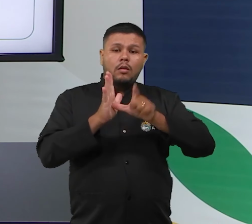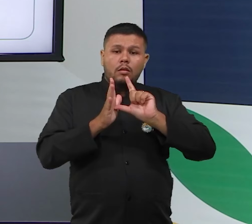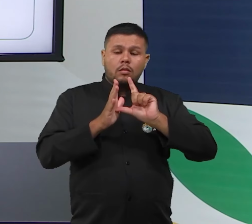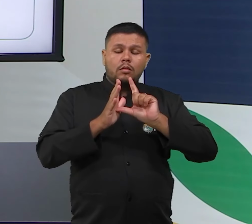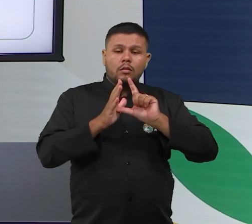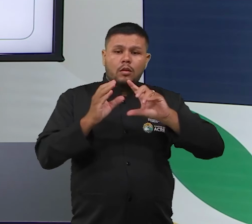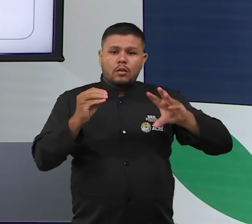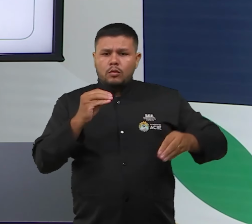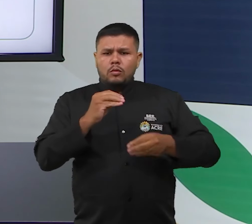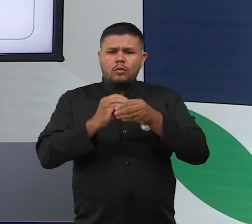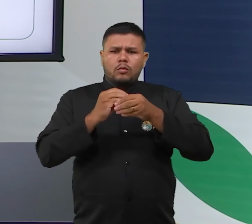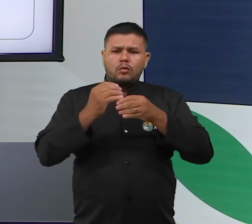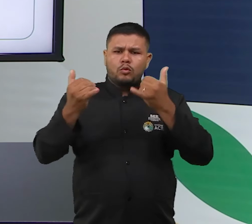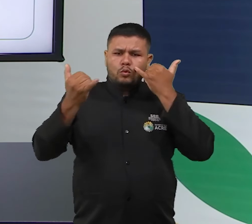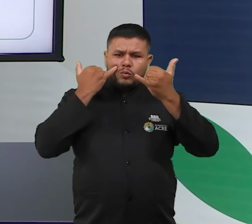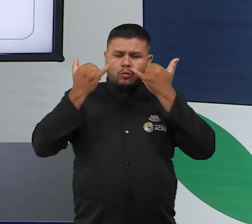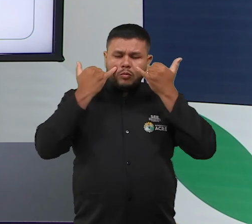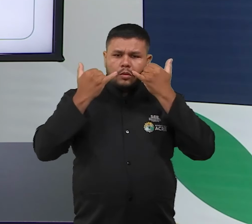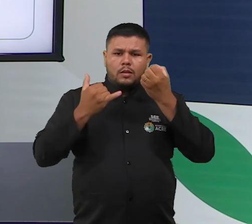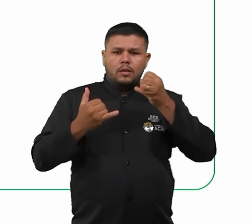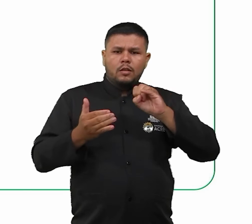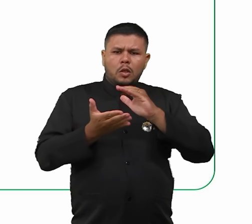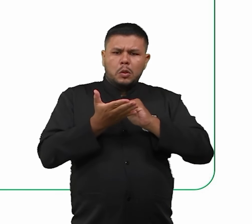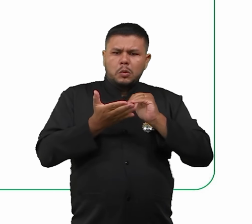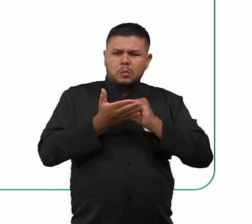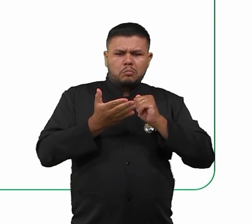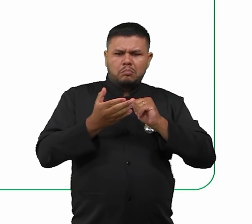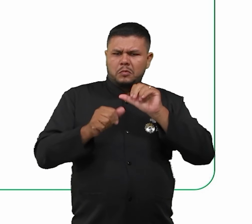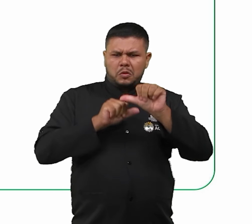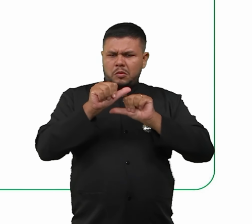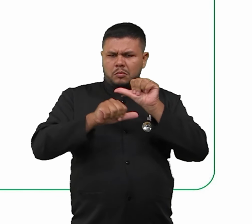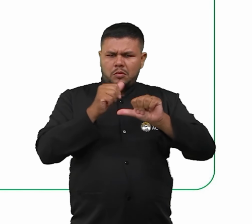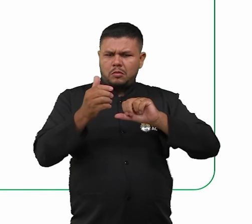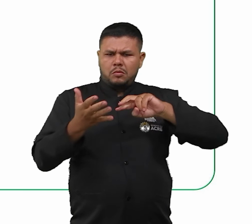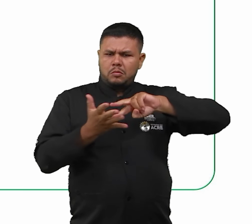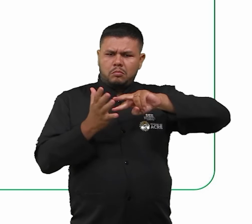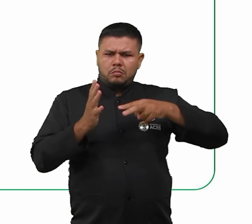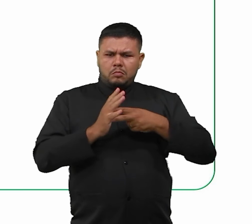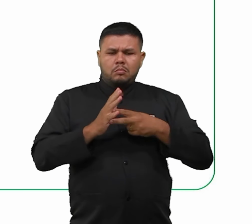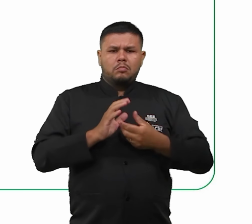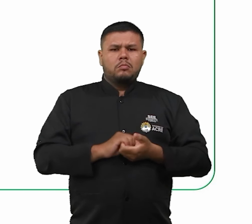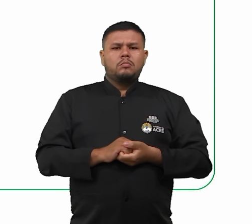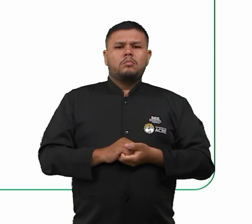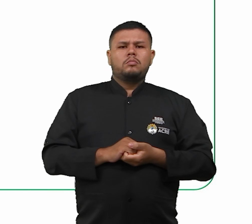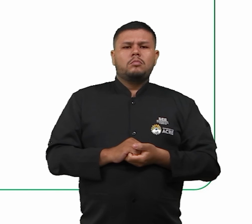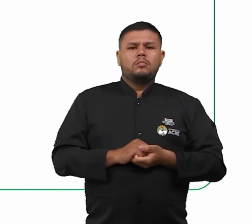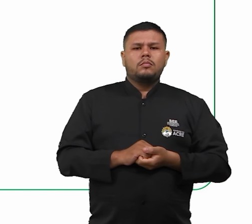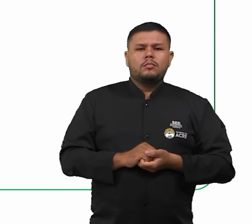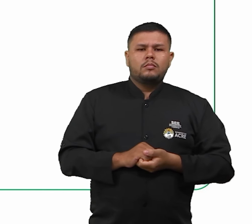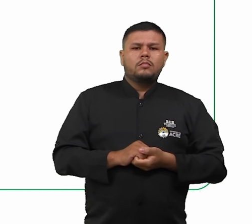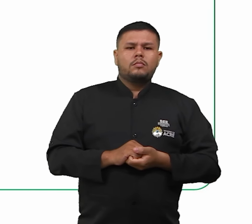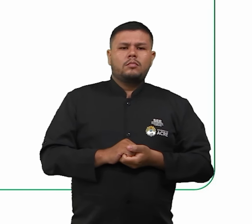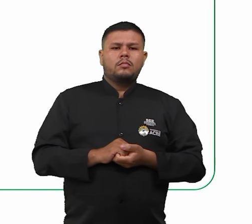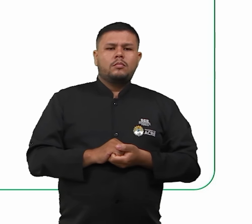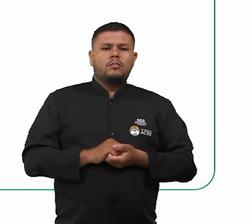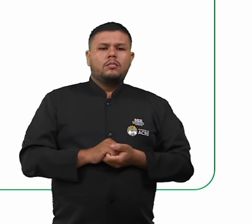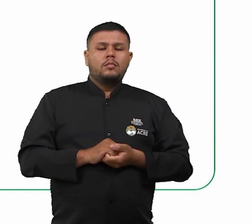eu posso retirar e não vai alterar o sentido. Agora nós temos aqui as restritivas, ou seja, elas